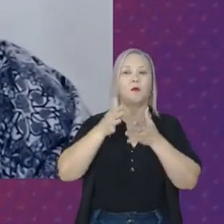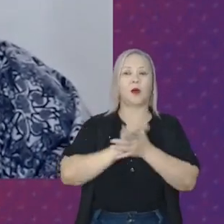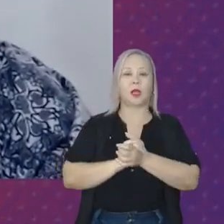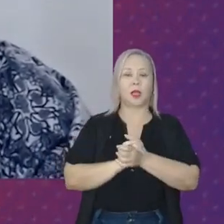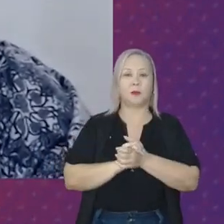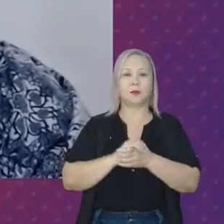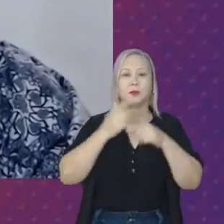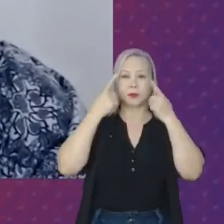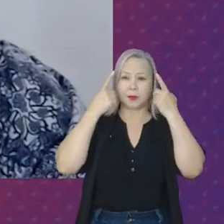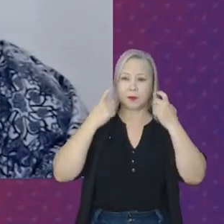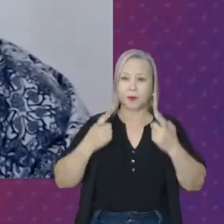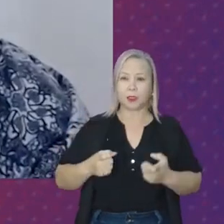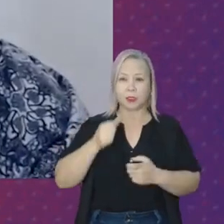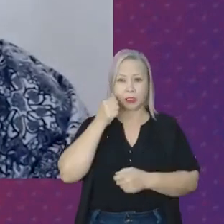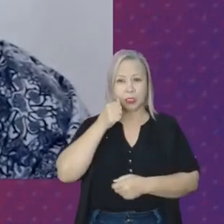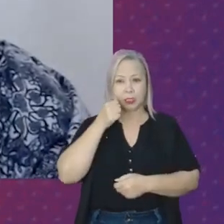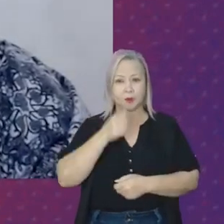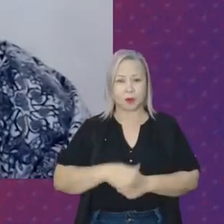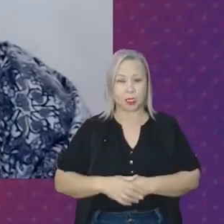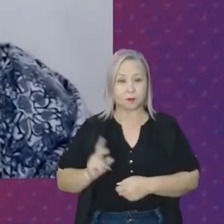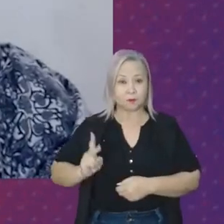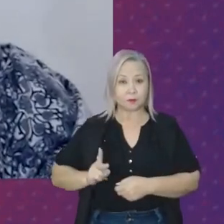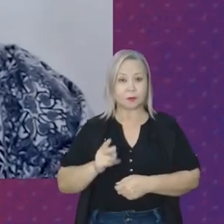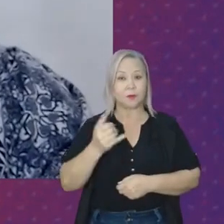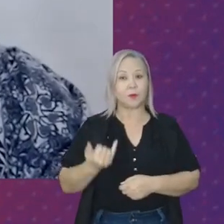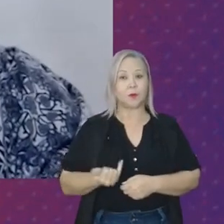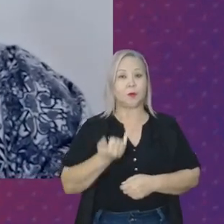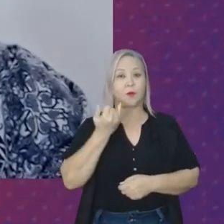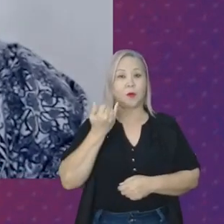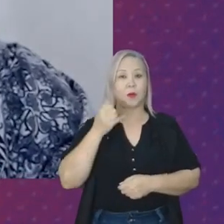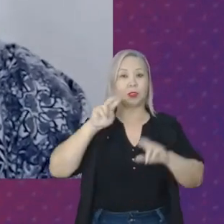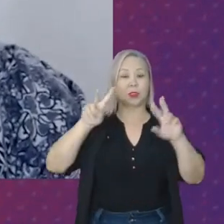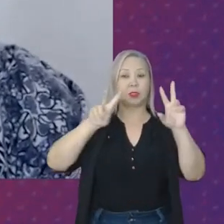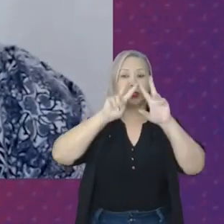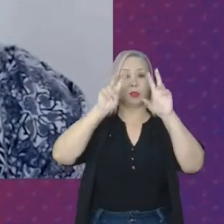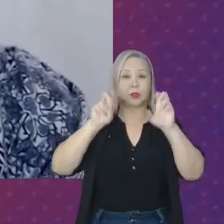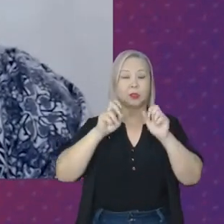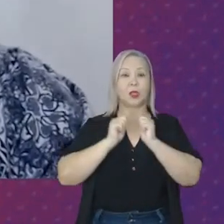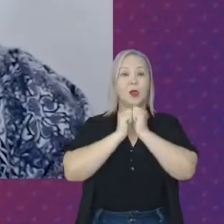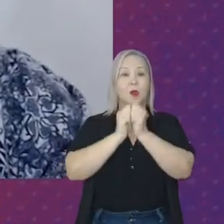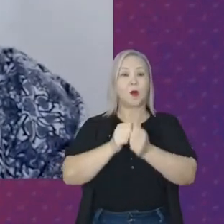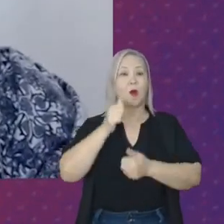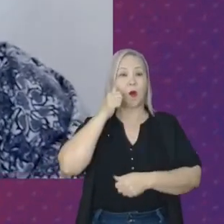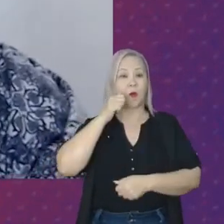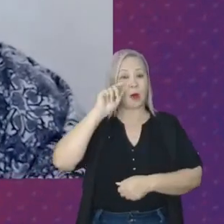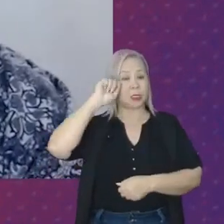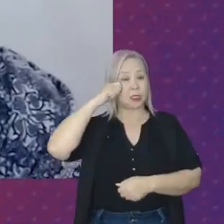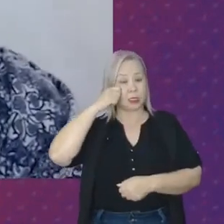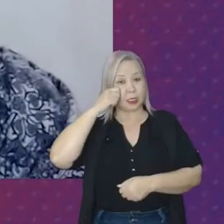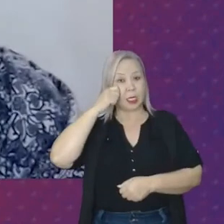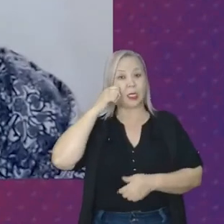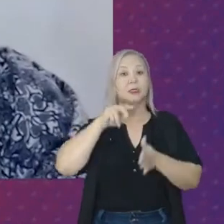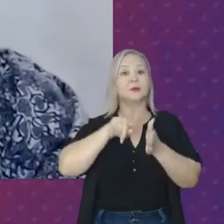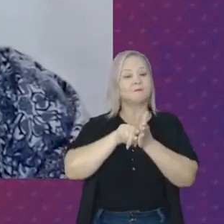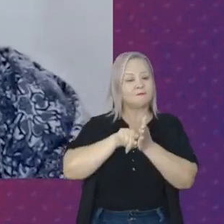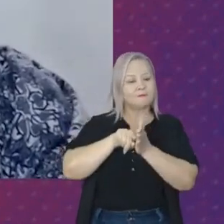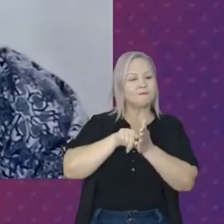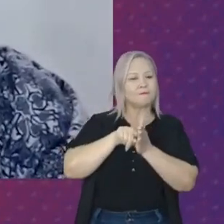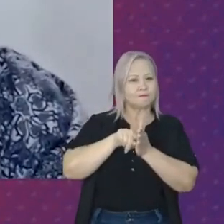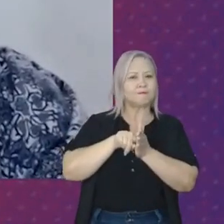da violência das mulheres, é sempre importante ressaltar que com mulheres negras as estatísticas são ainda